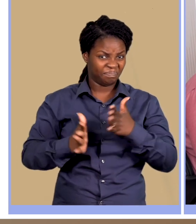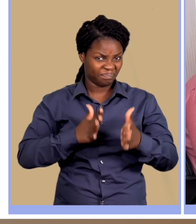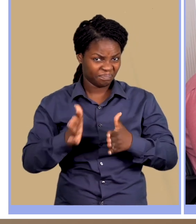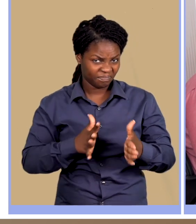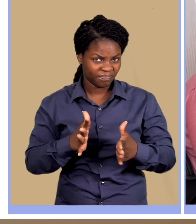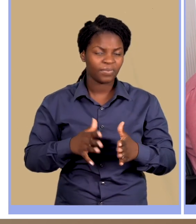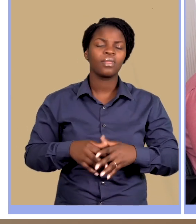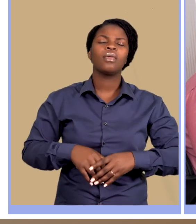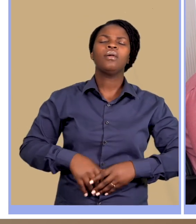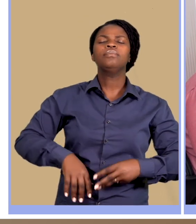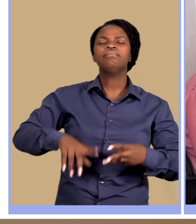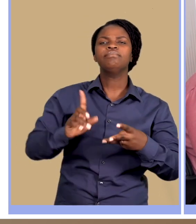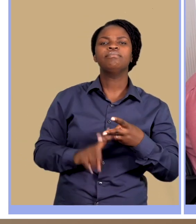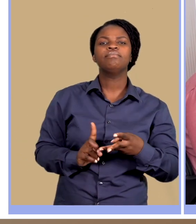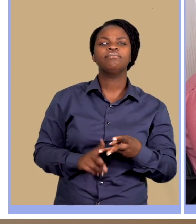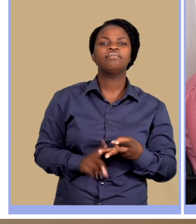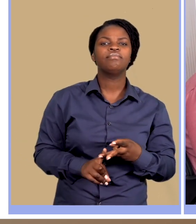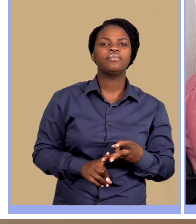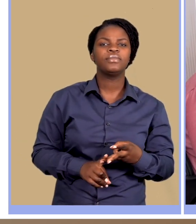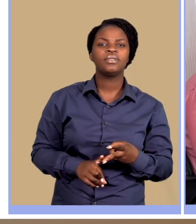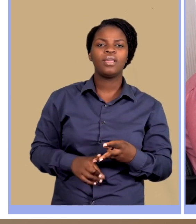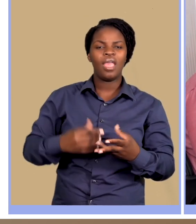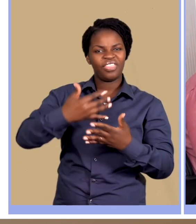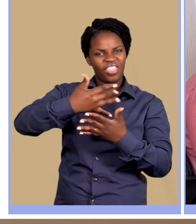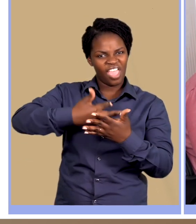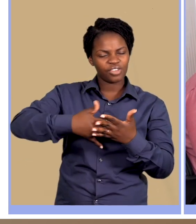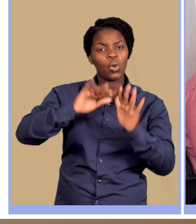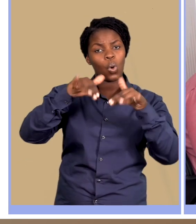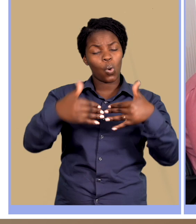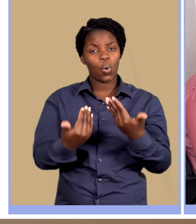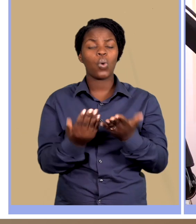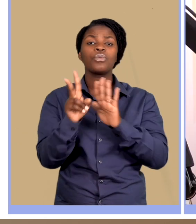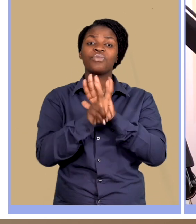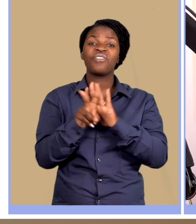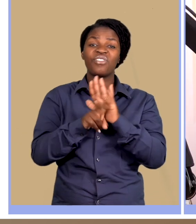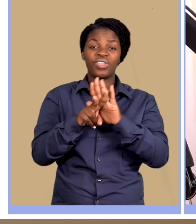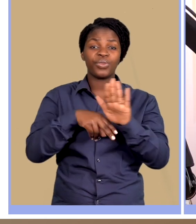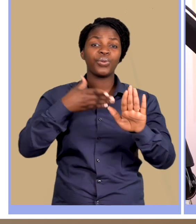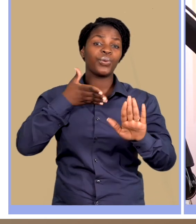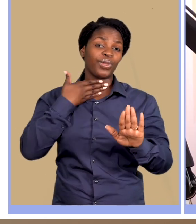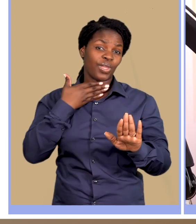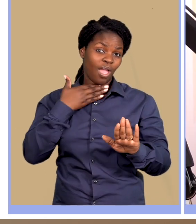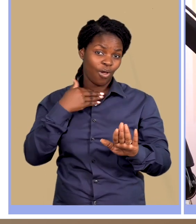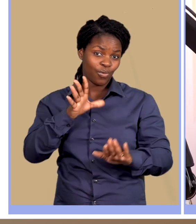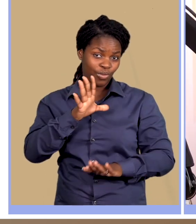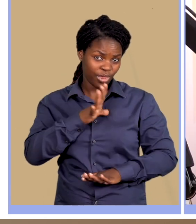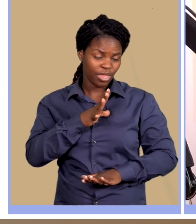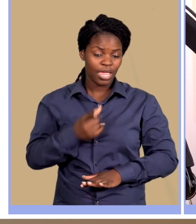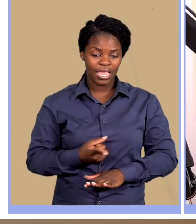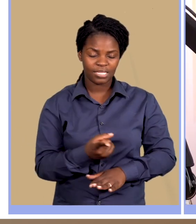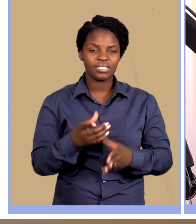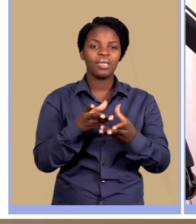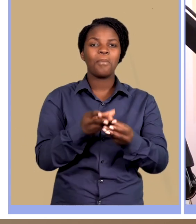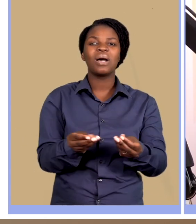a produção de mensagens de vídeo e áudio estes instrumentos permitem que, quando,